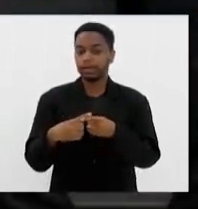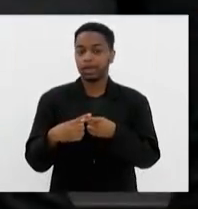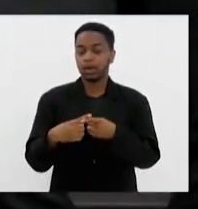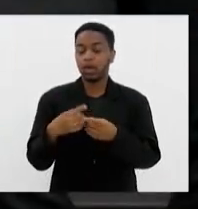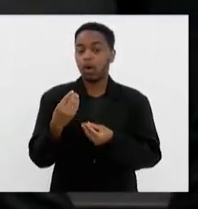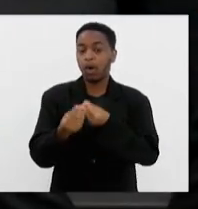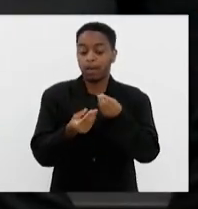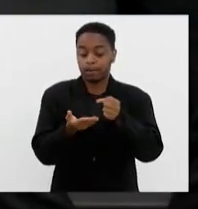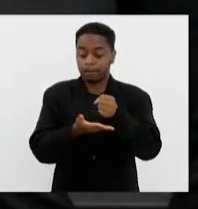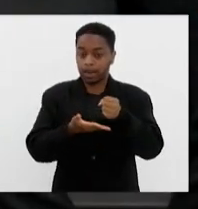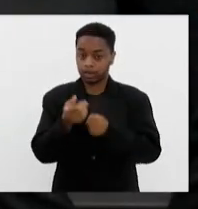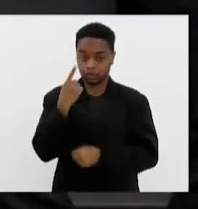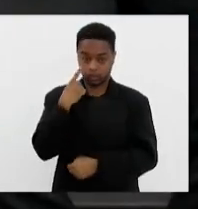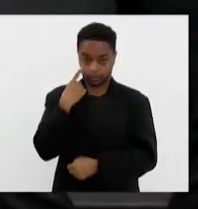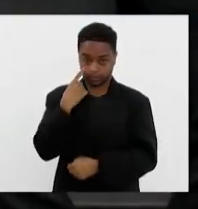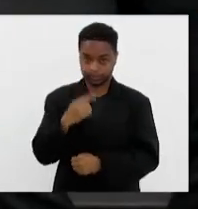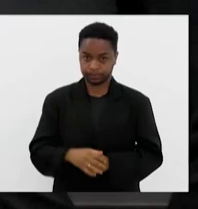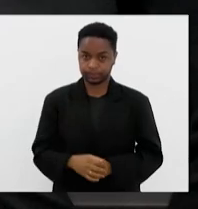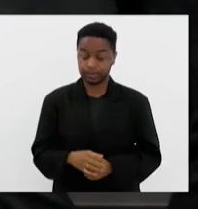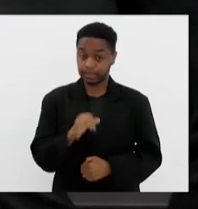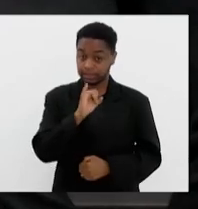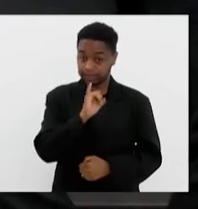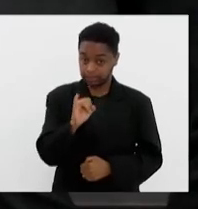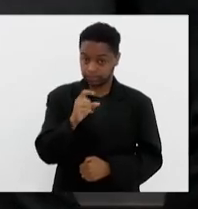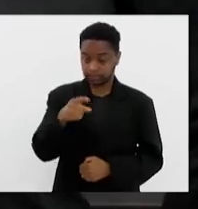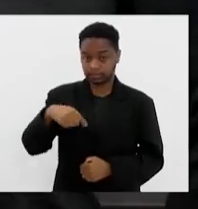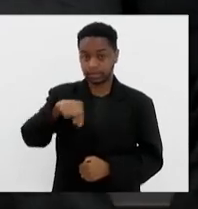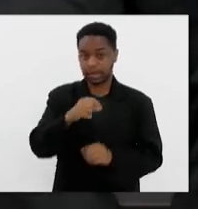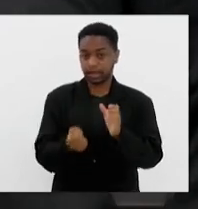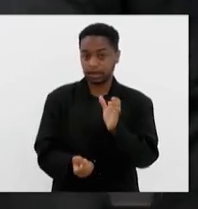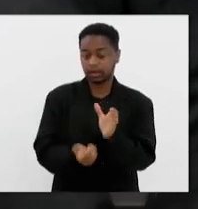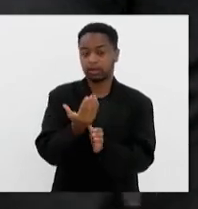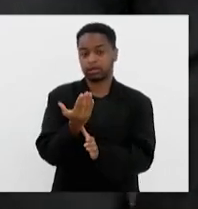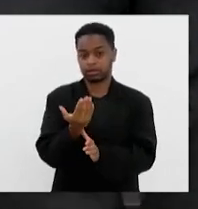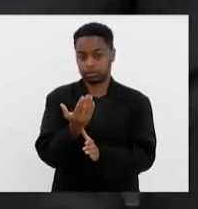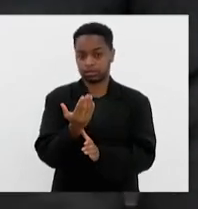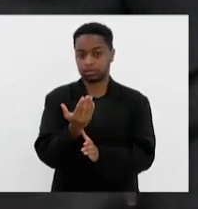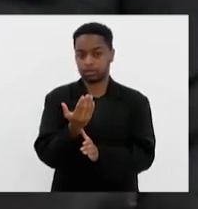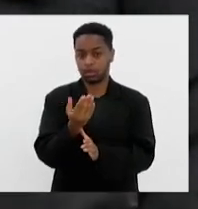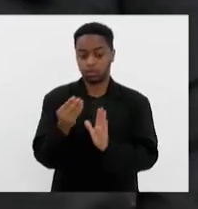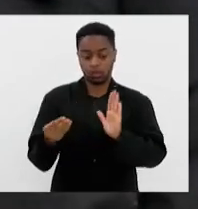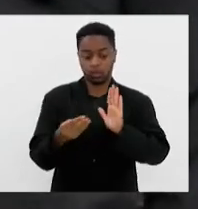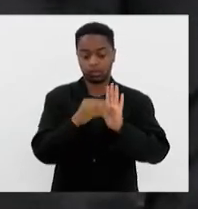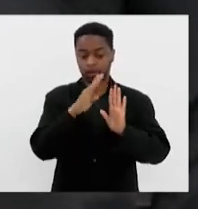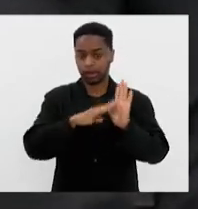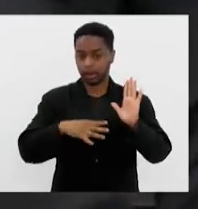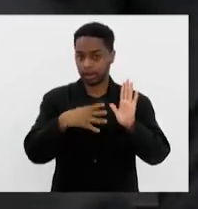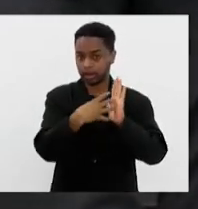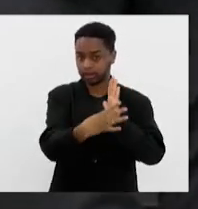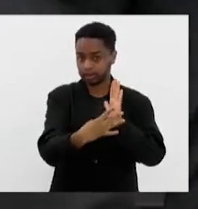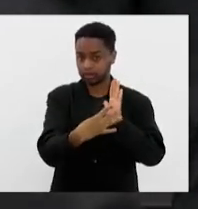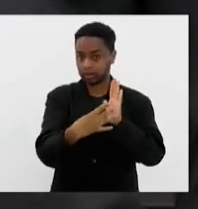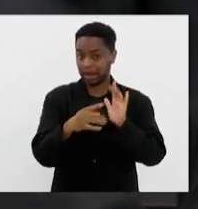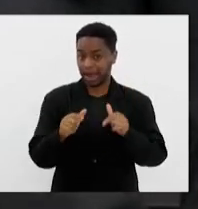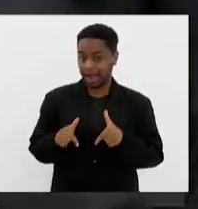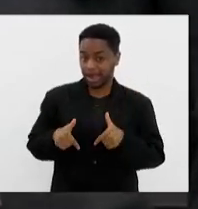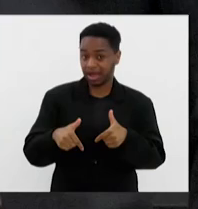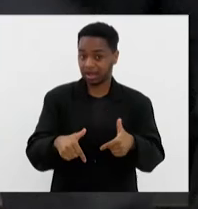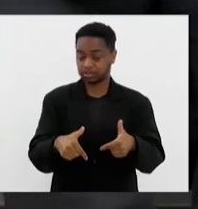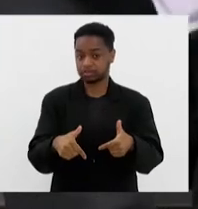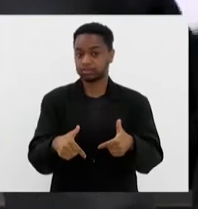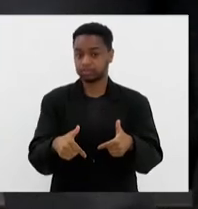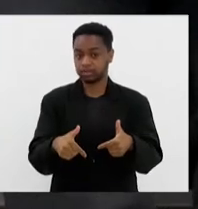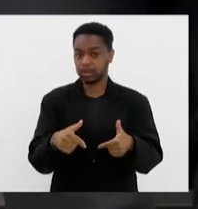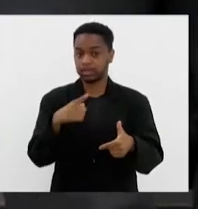principiológica. Olha só, se você está criando no calendário, incluindo uma atividade,